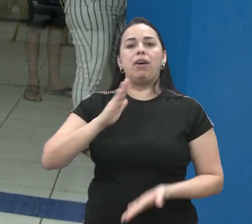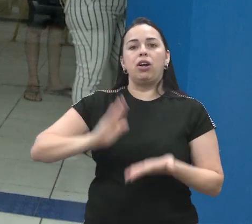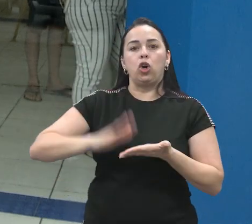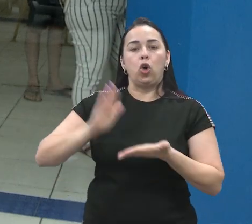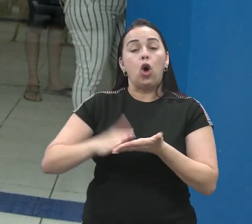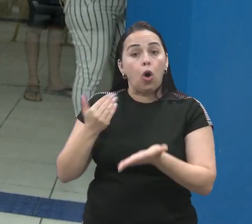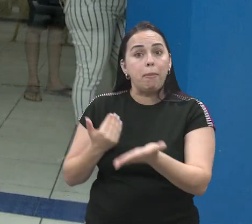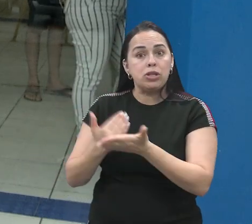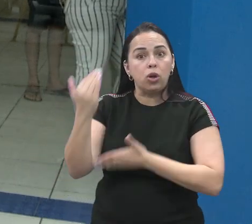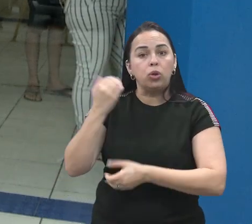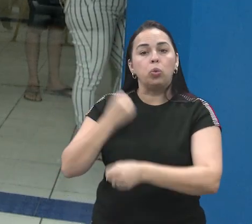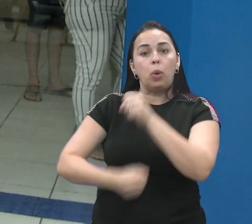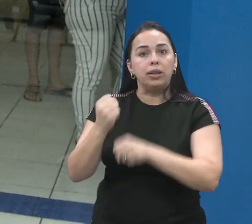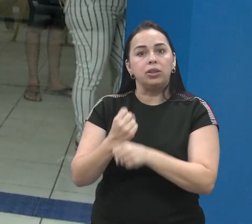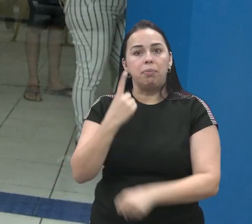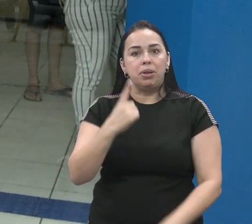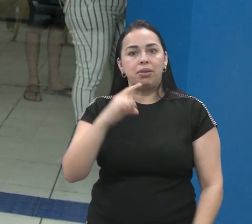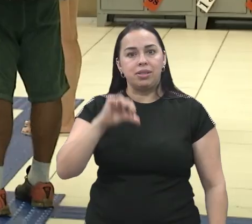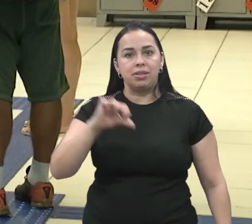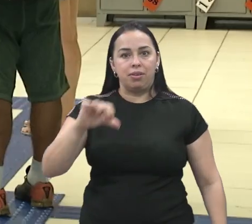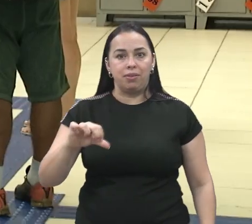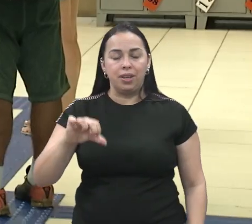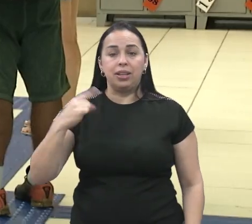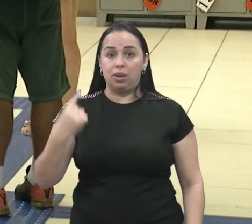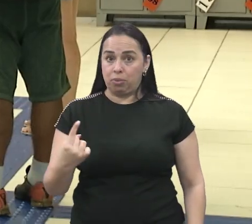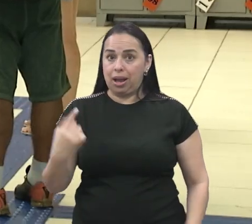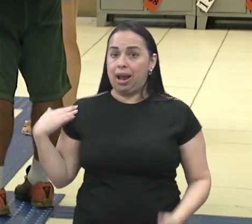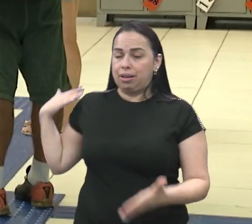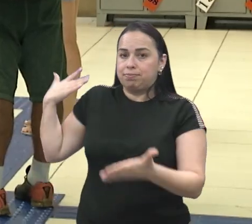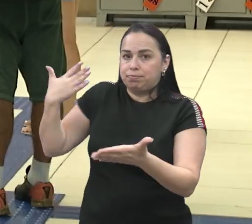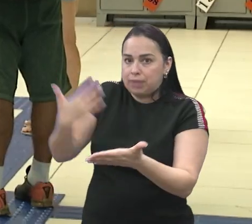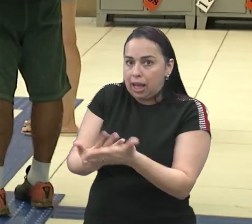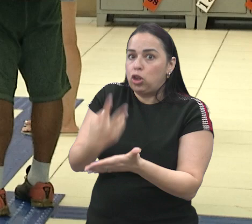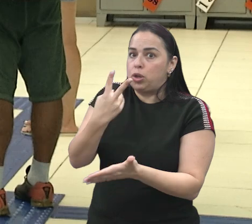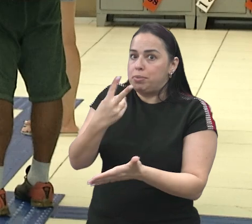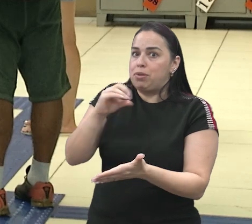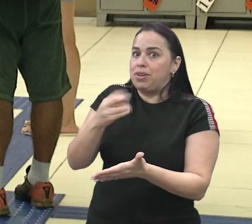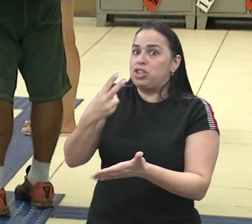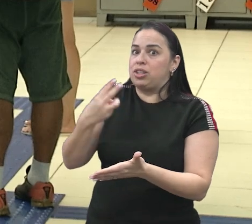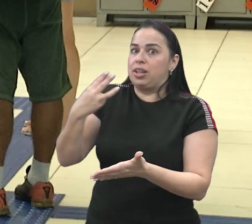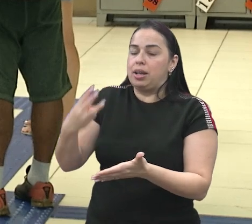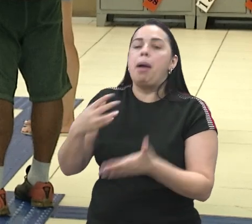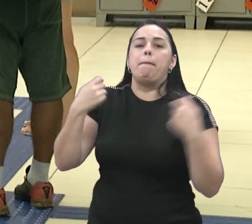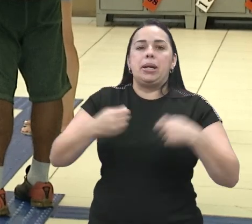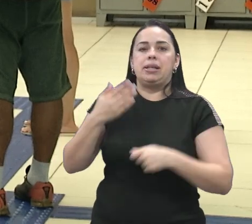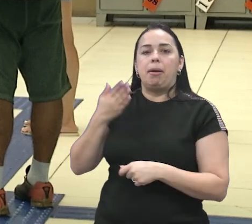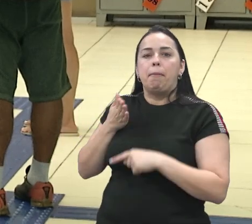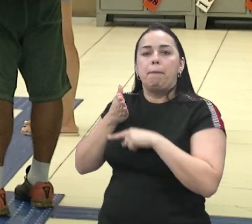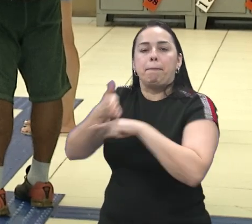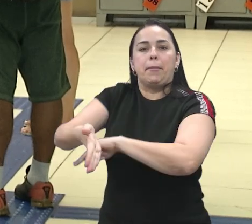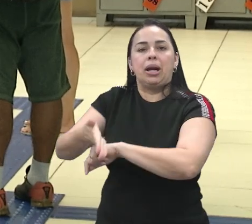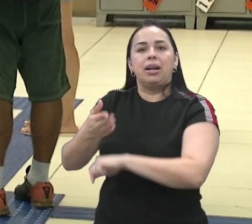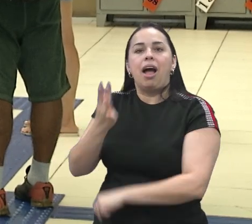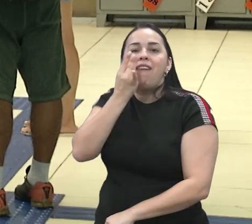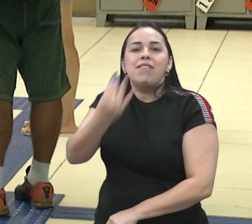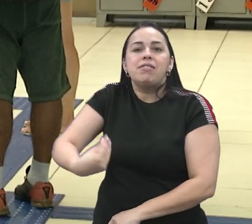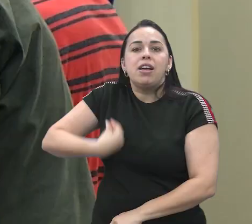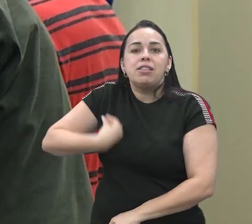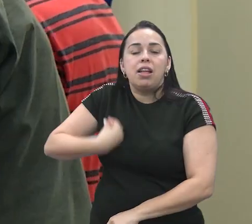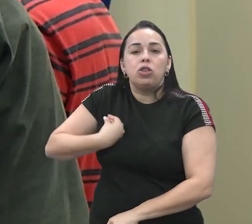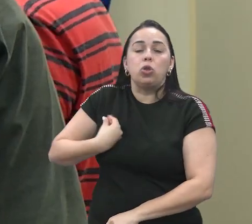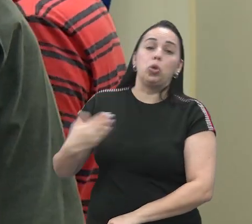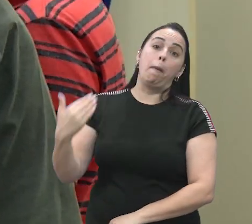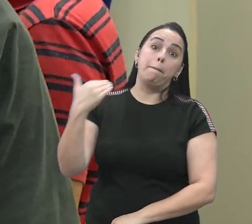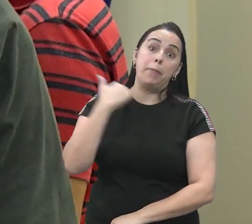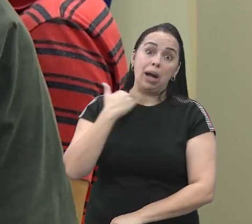vida começou em 1991 e até 2023 as pessoas deveriam comparecer pessoalmente na agência bancária